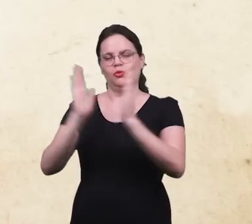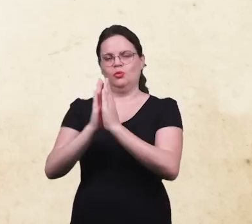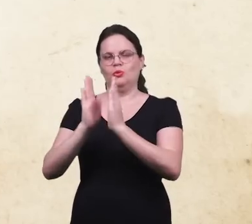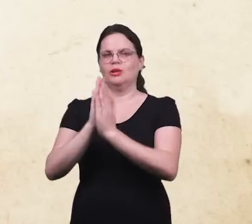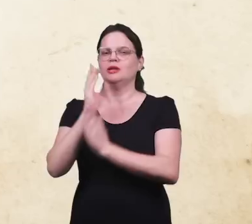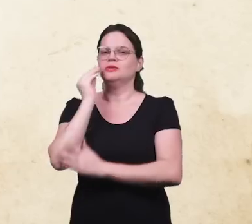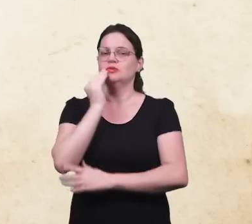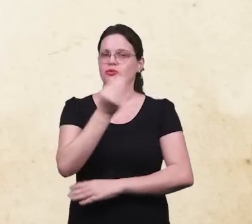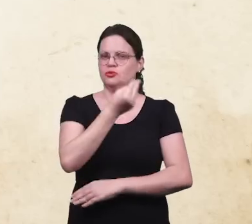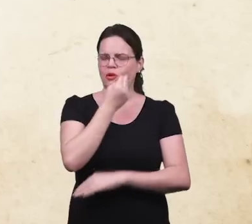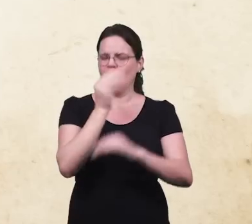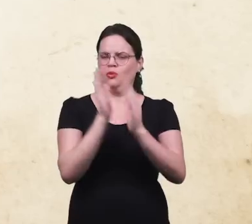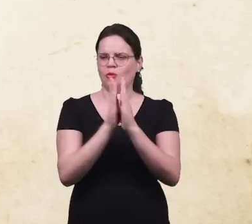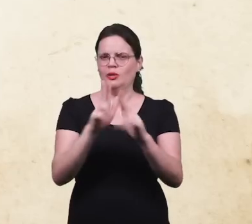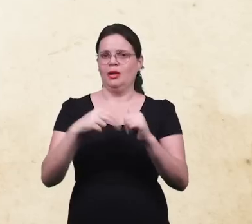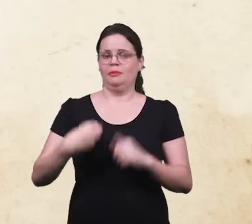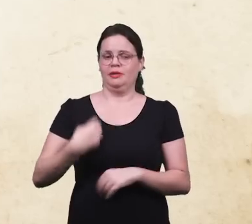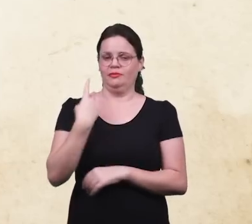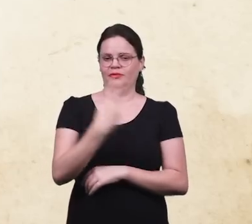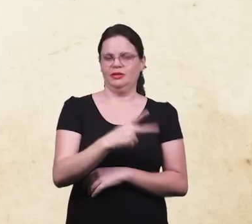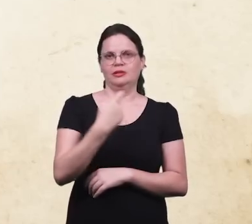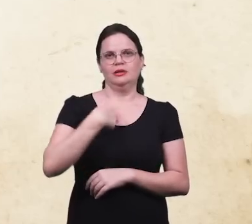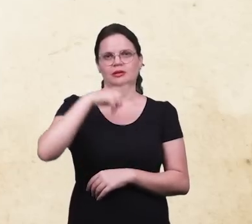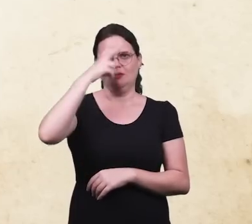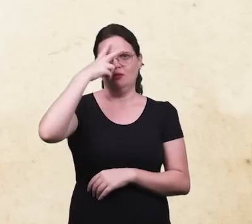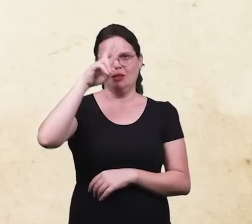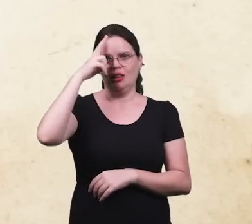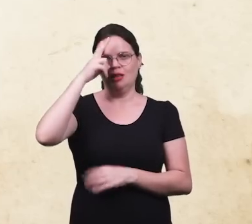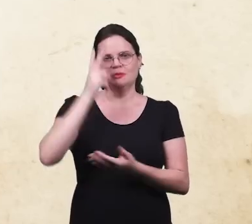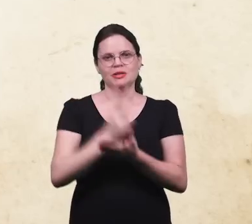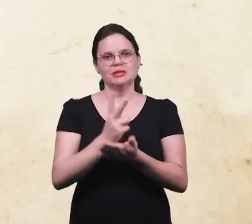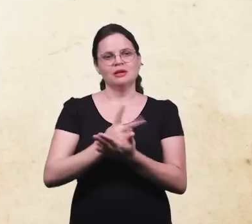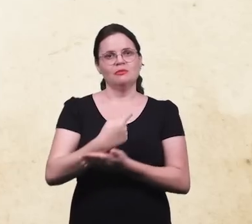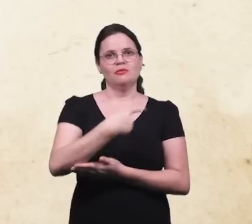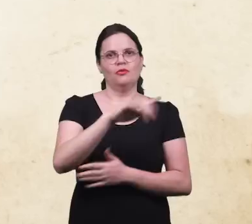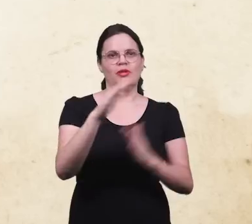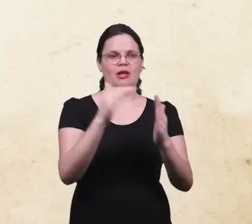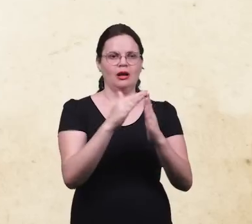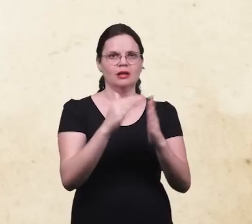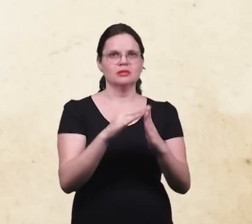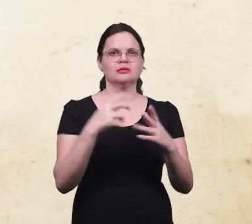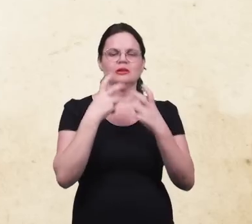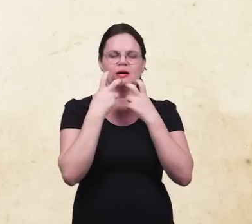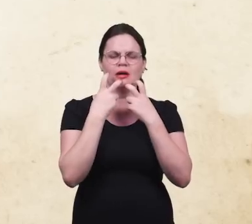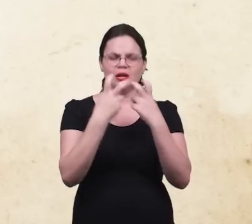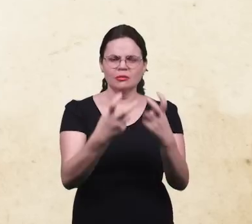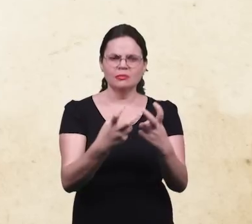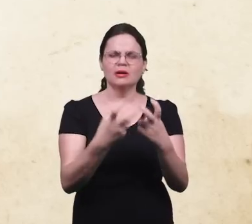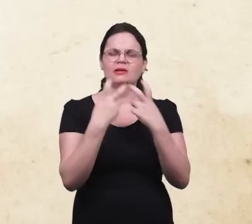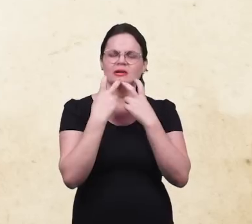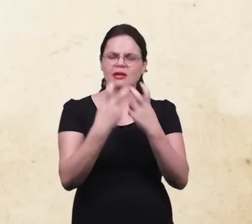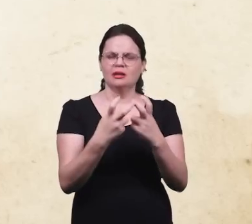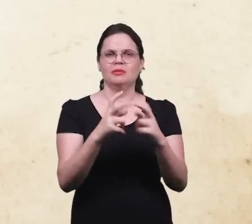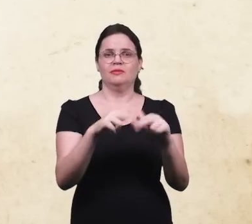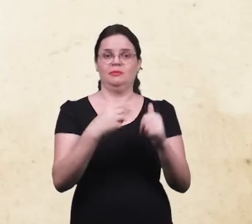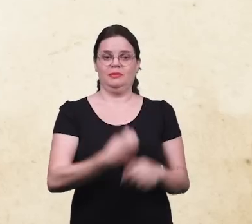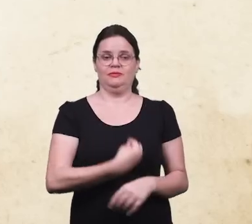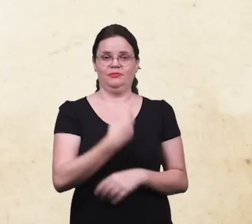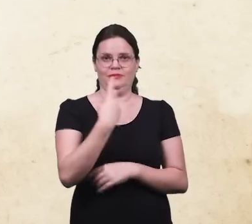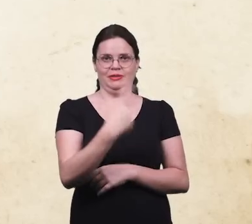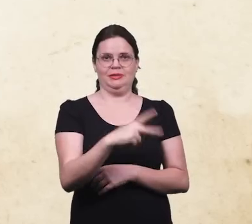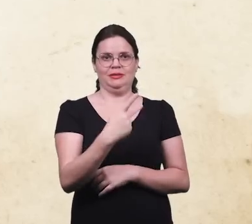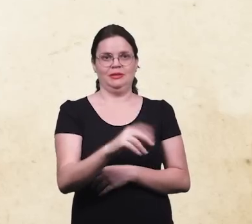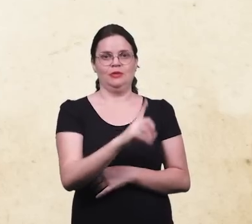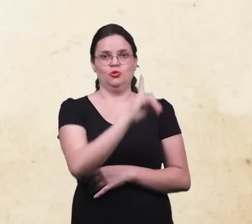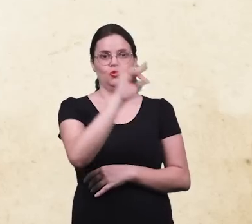Senhor, jejuei, orei muito por ela, e eu lembro de passar todas as vezes que eu passava na casa dela, eu clamava por ela, e até